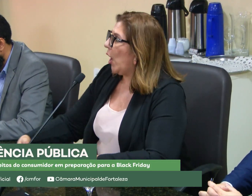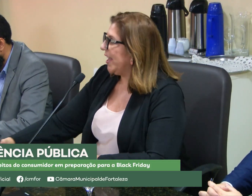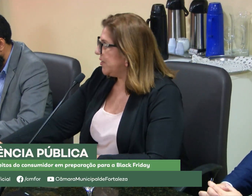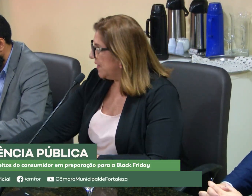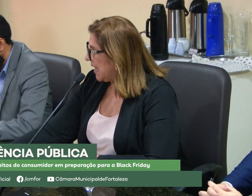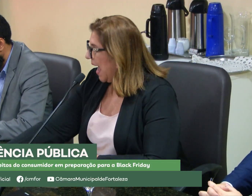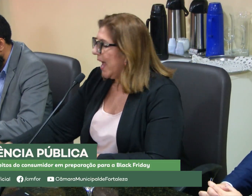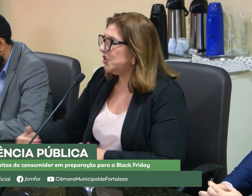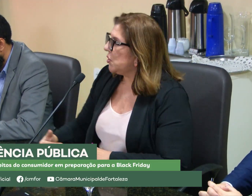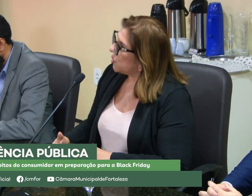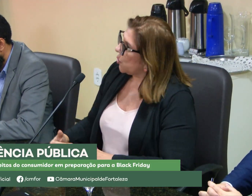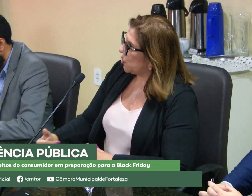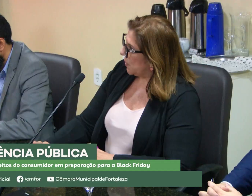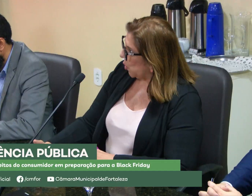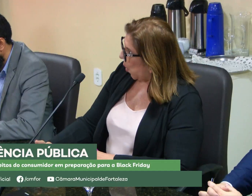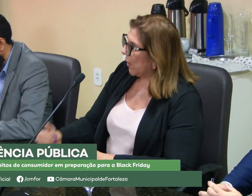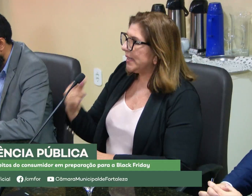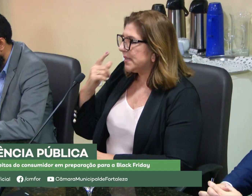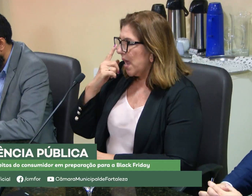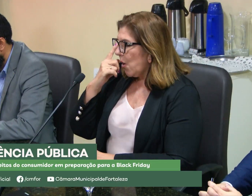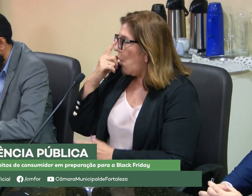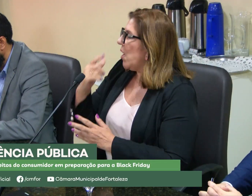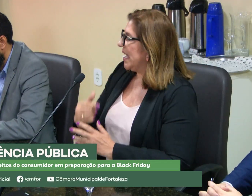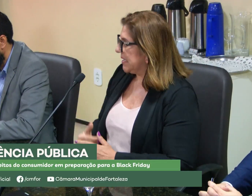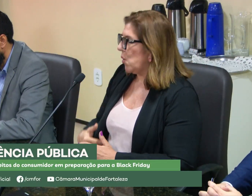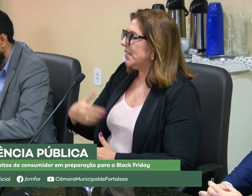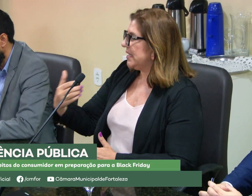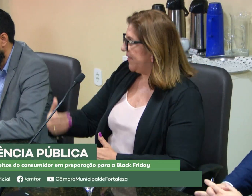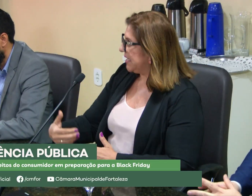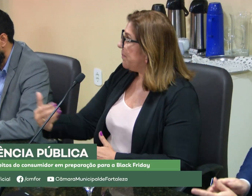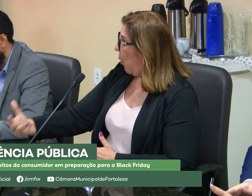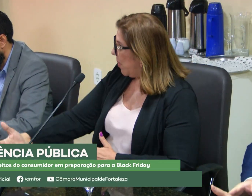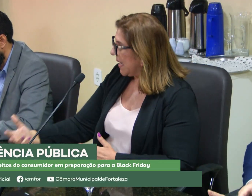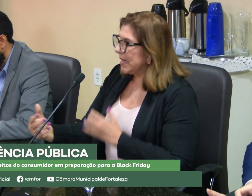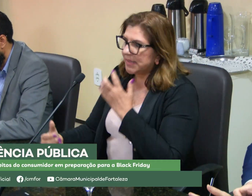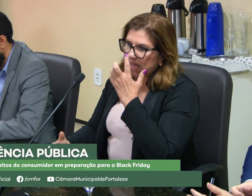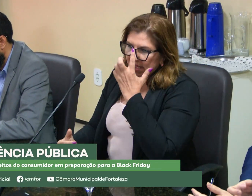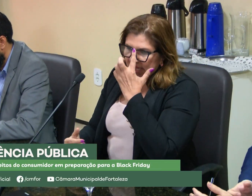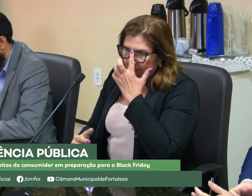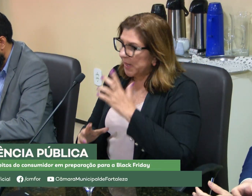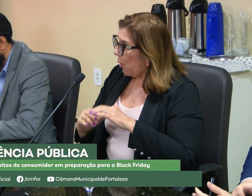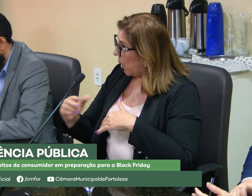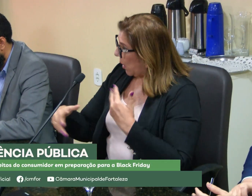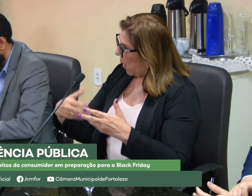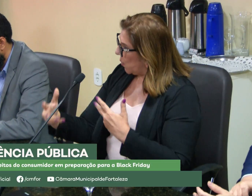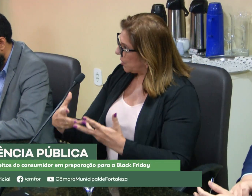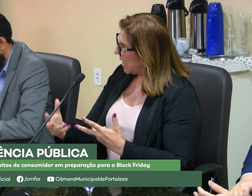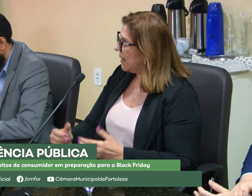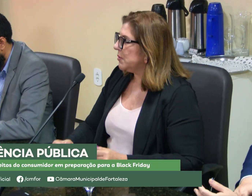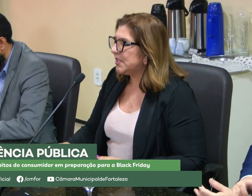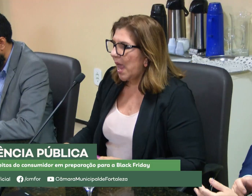da coletividade dos consumidores com as públicas, sempre